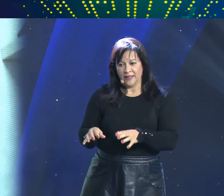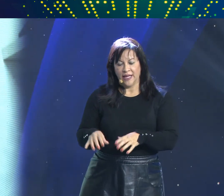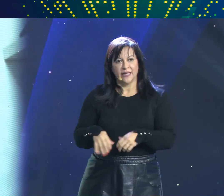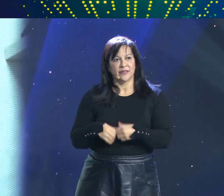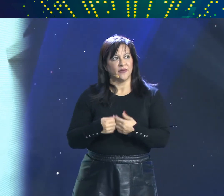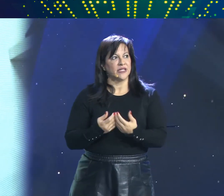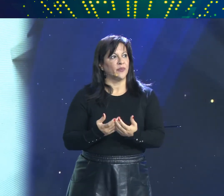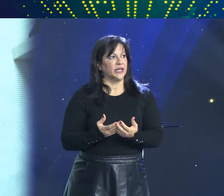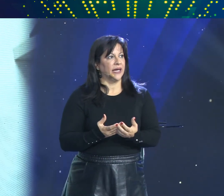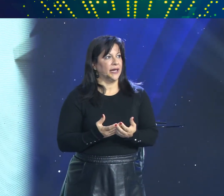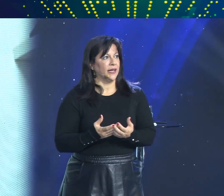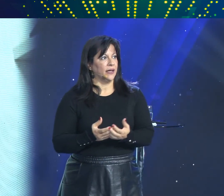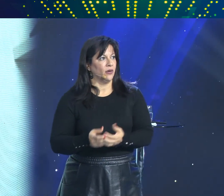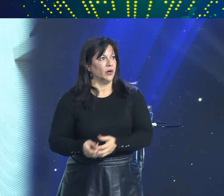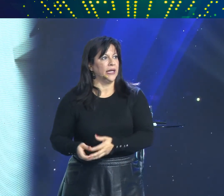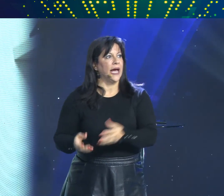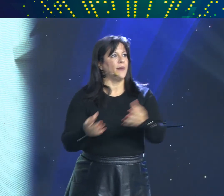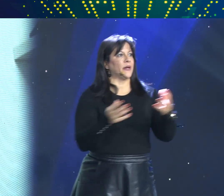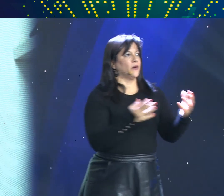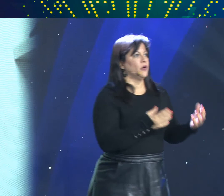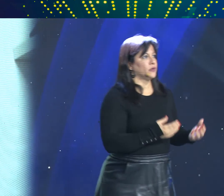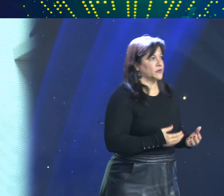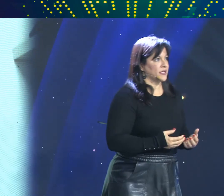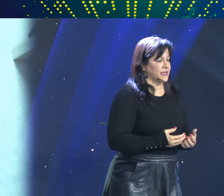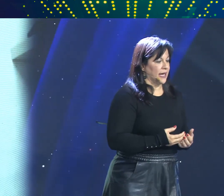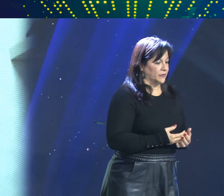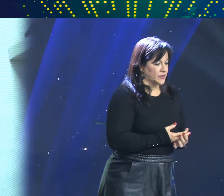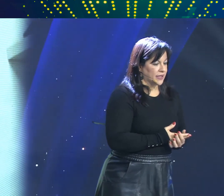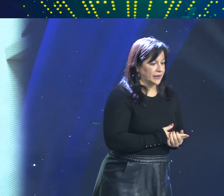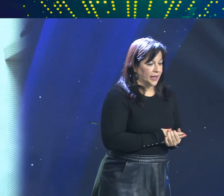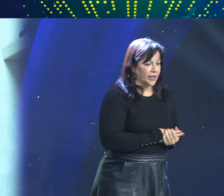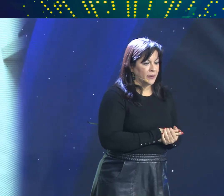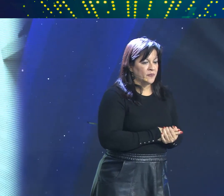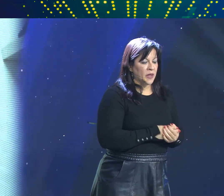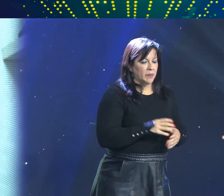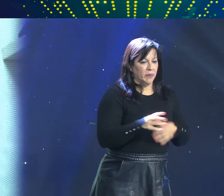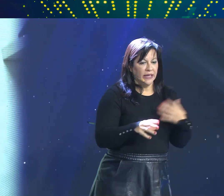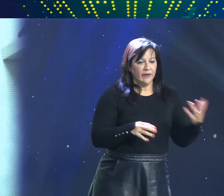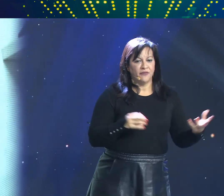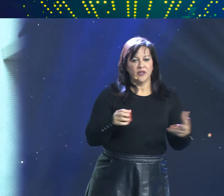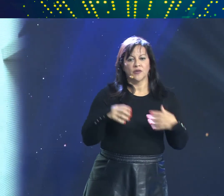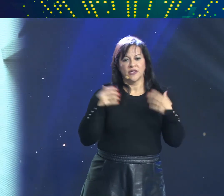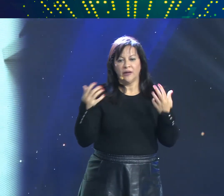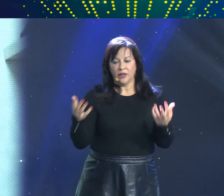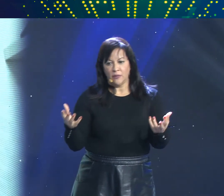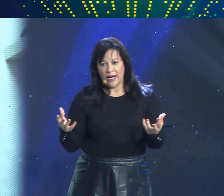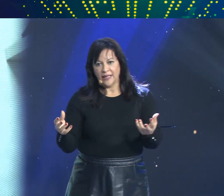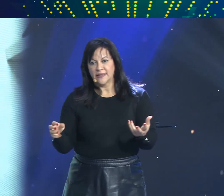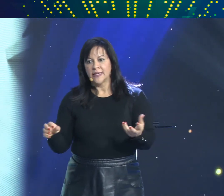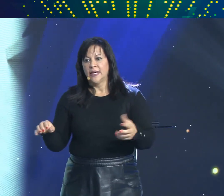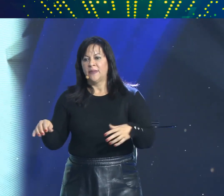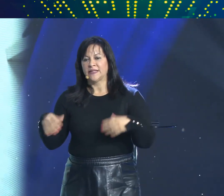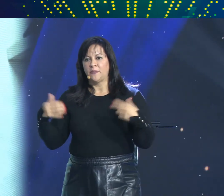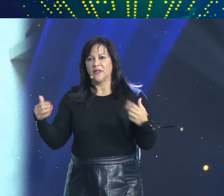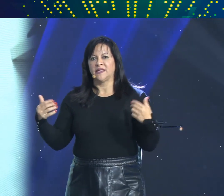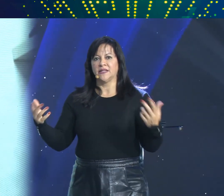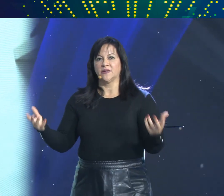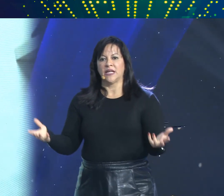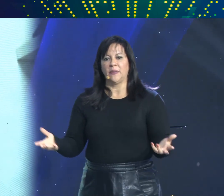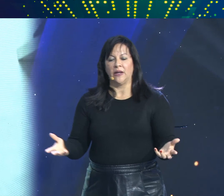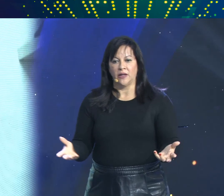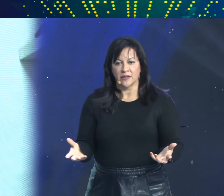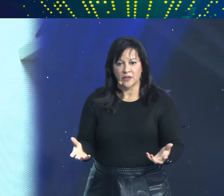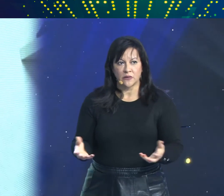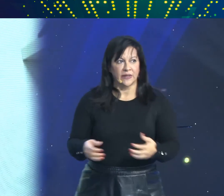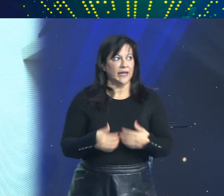do Paraná, se você puder olhar para outros estados que têm benefícios não iguais, mas que precisam